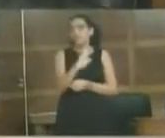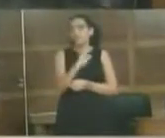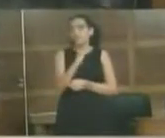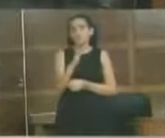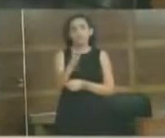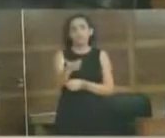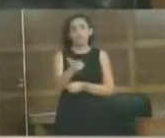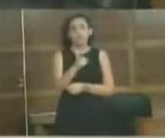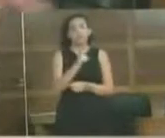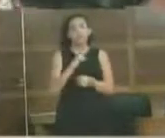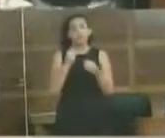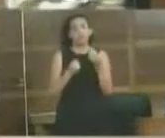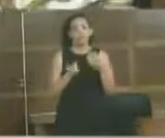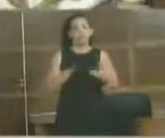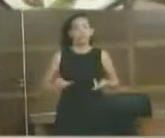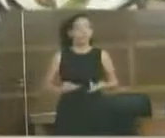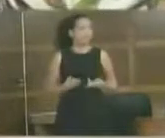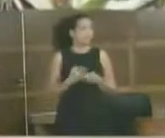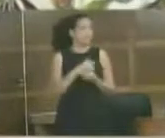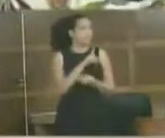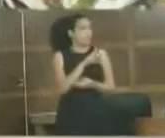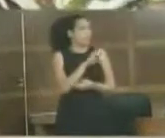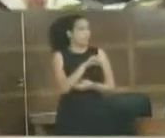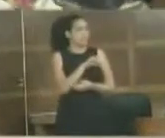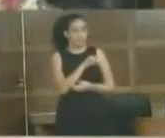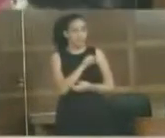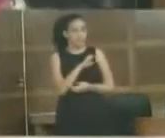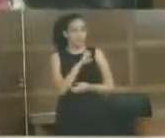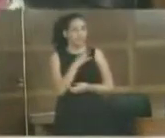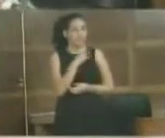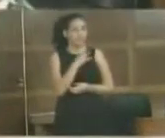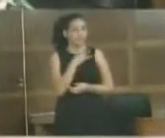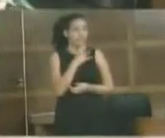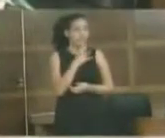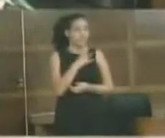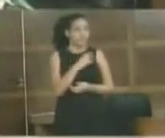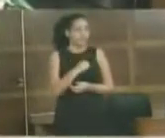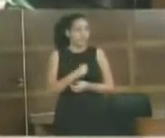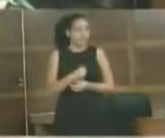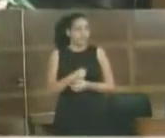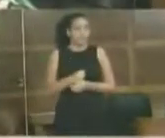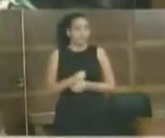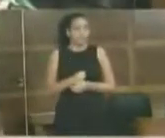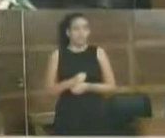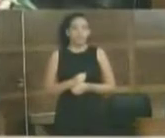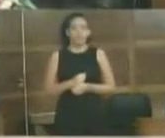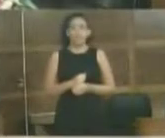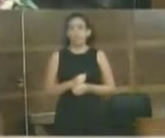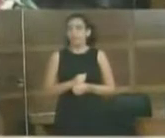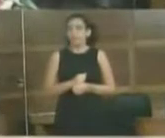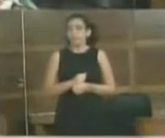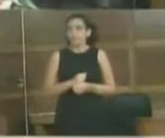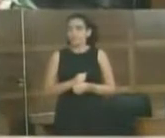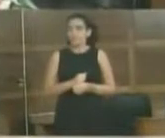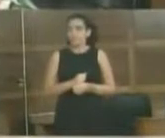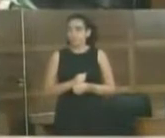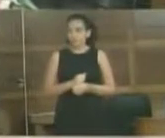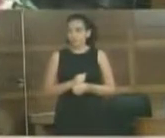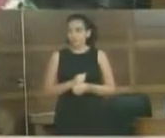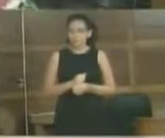chegar o Castramóvel, Denise, que me conhece bem, que é outra cachorrola, outra, também, Lúcia, enfim, o